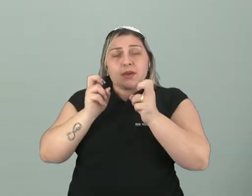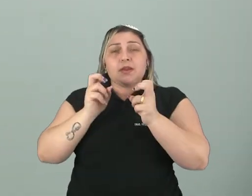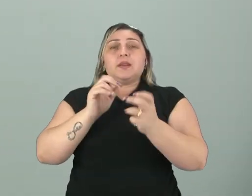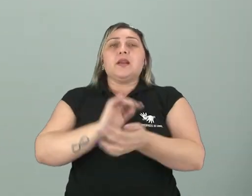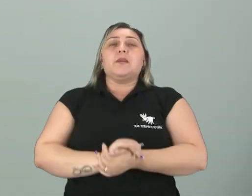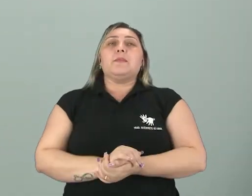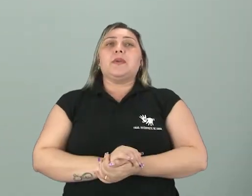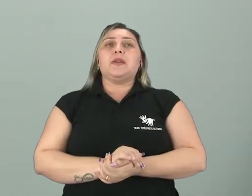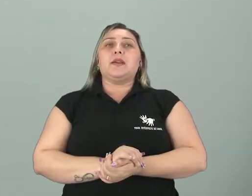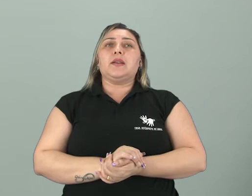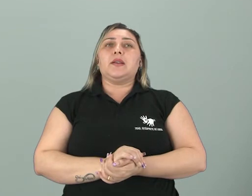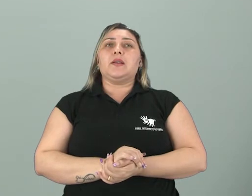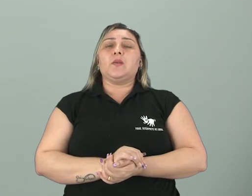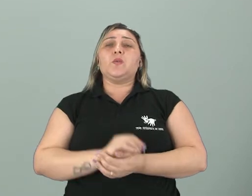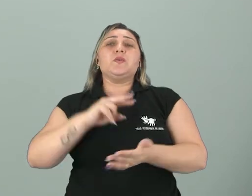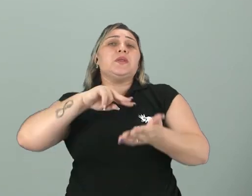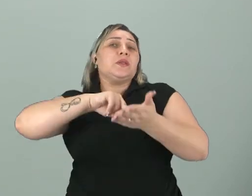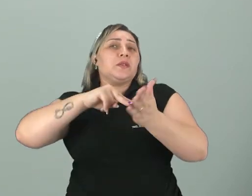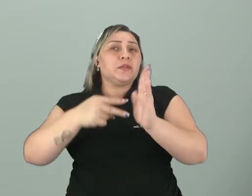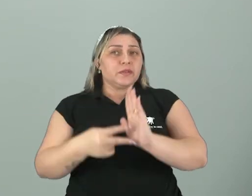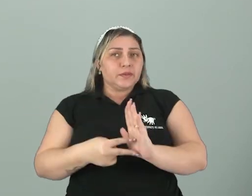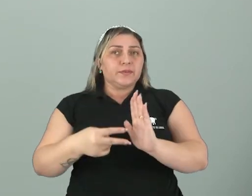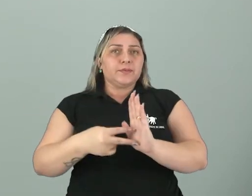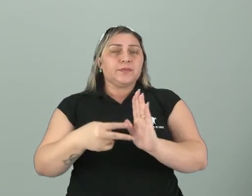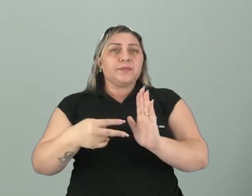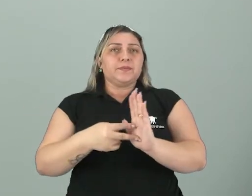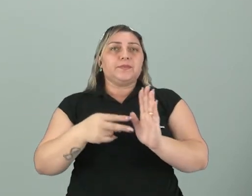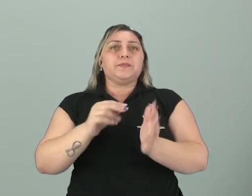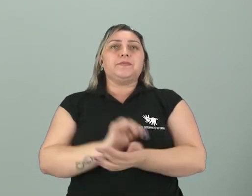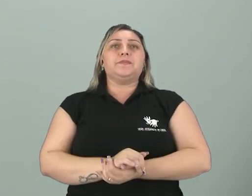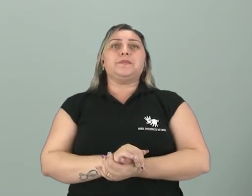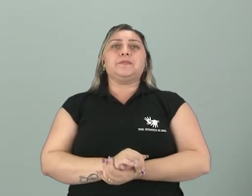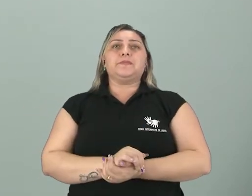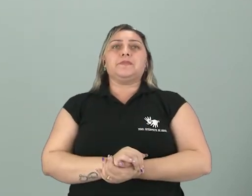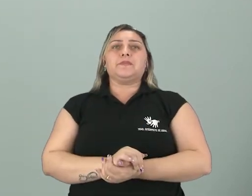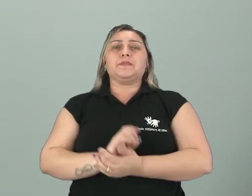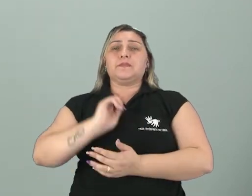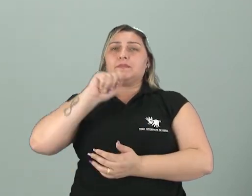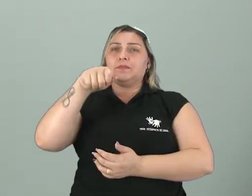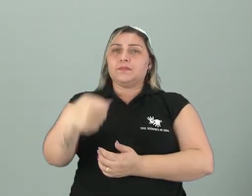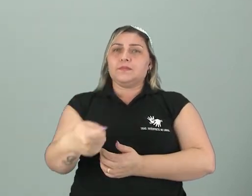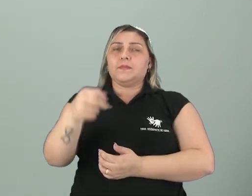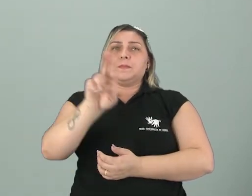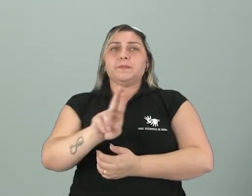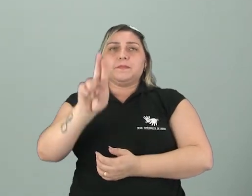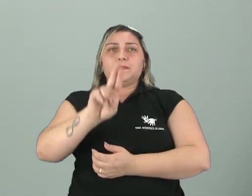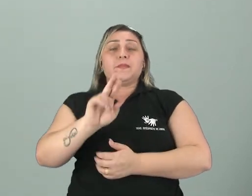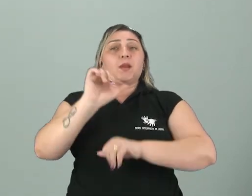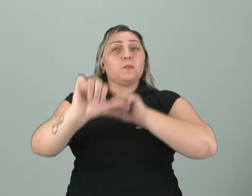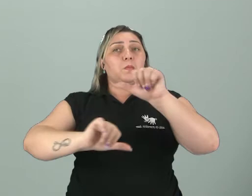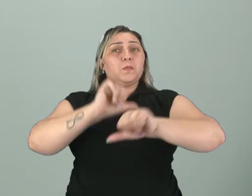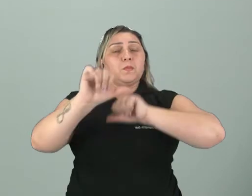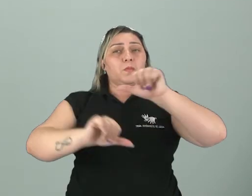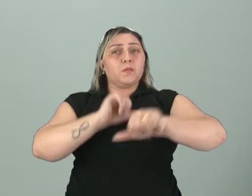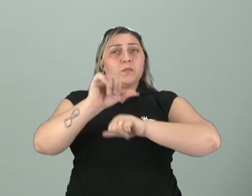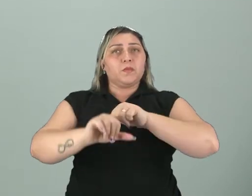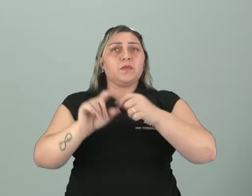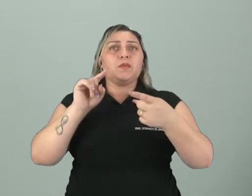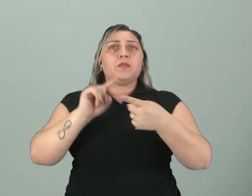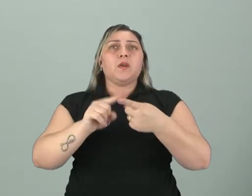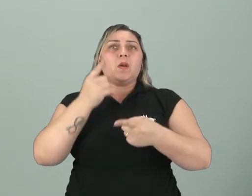os efeitos de sentido que geram por meio dos sinais que nós vamos utilizar, como modifica o